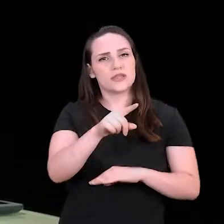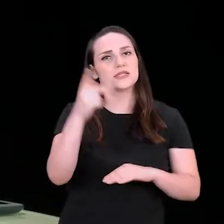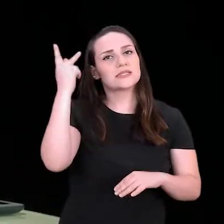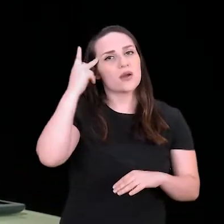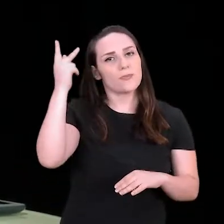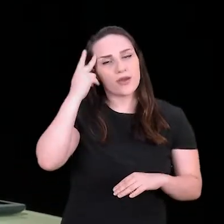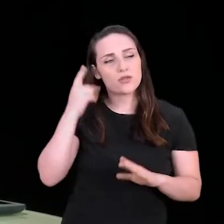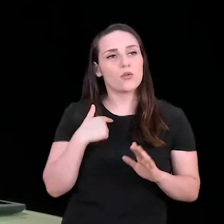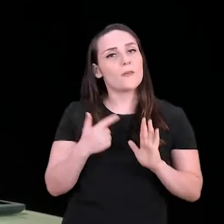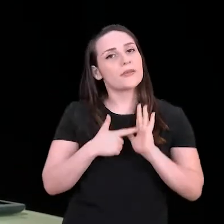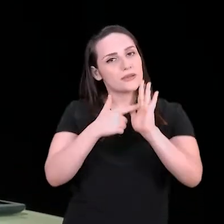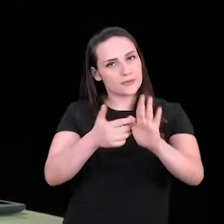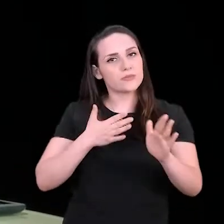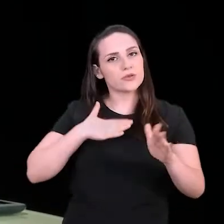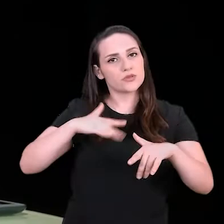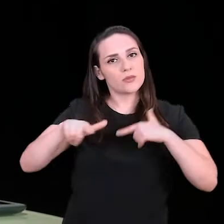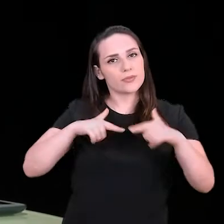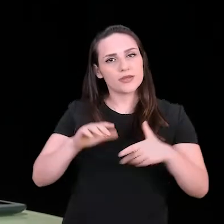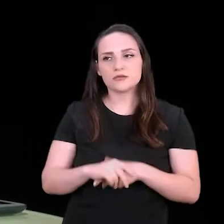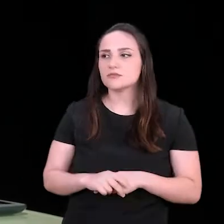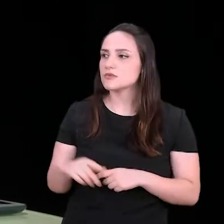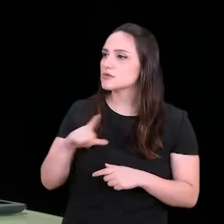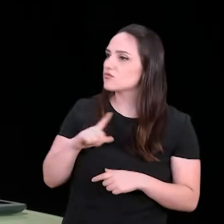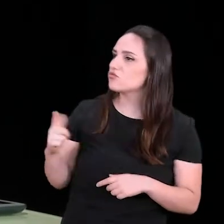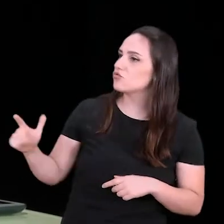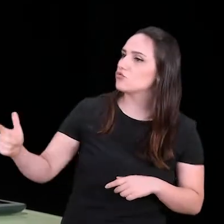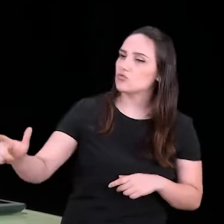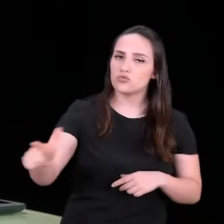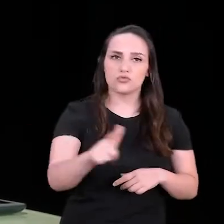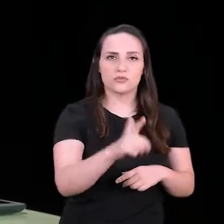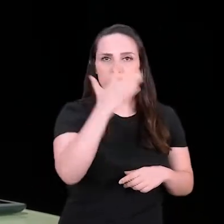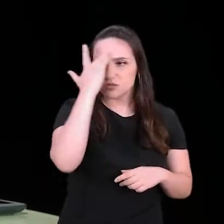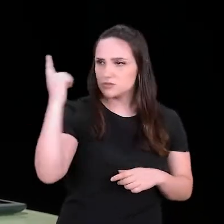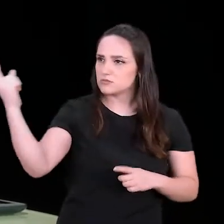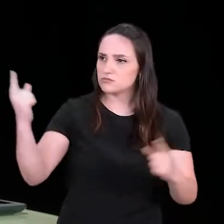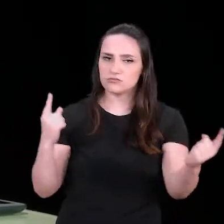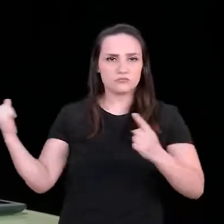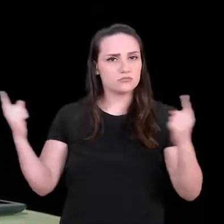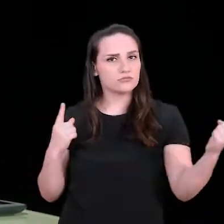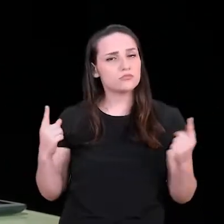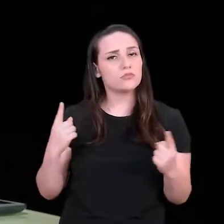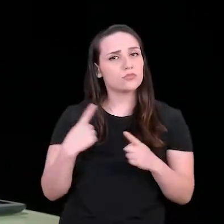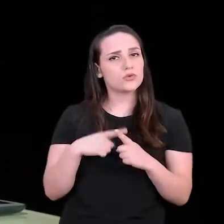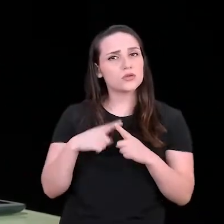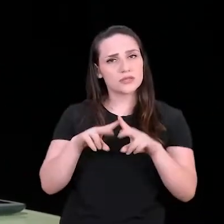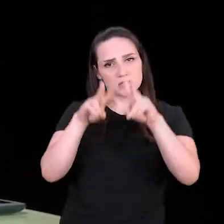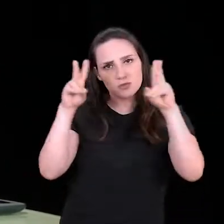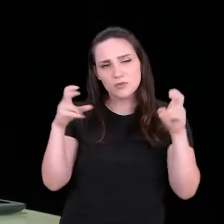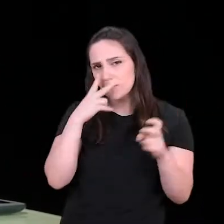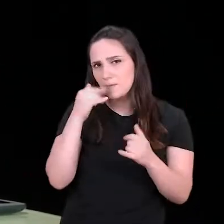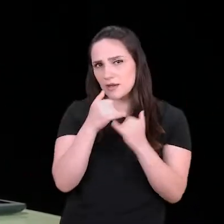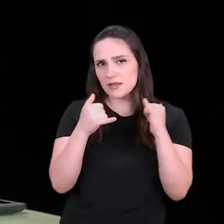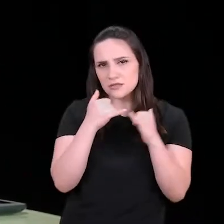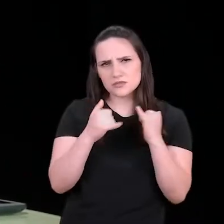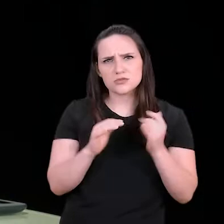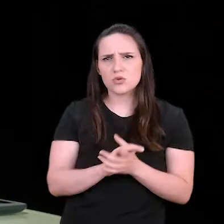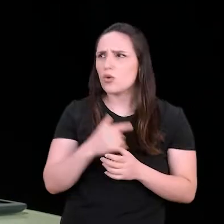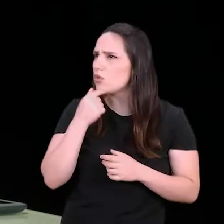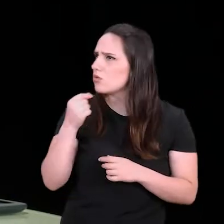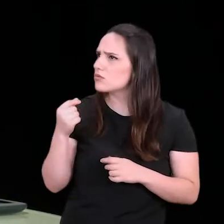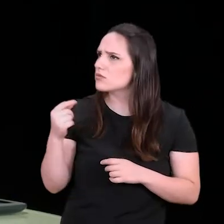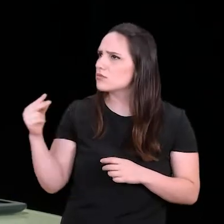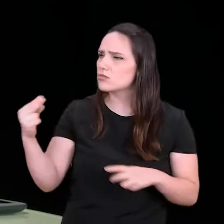Paulo. E quando eu apresentei para outros pesquisadores que tinham pesquisas próximas, né, no meu grupo de trabalho